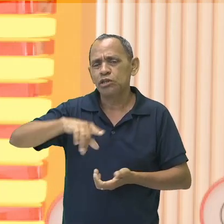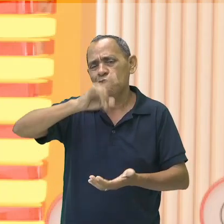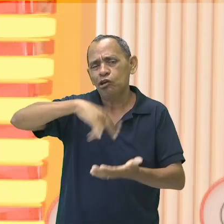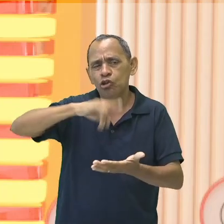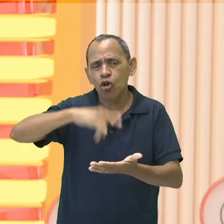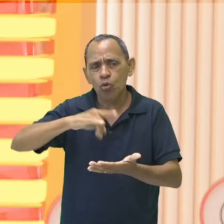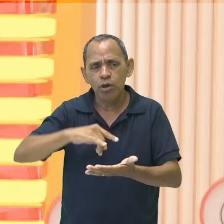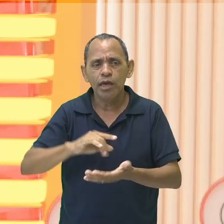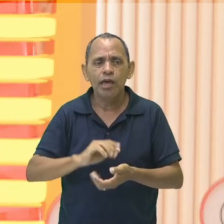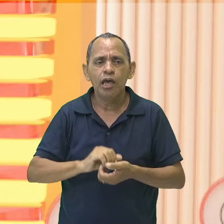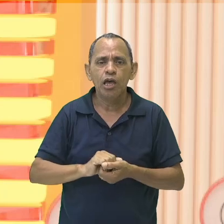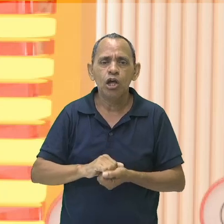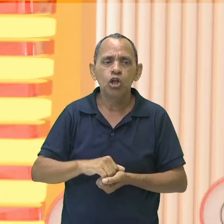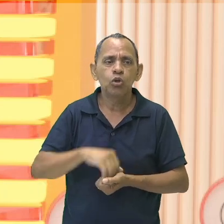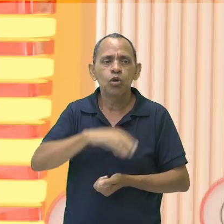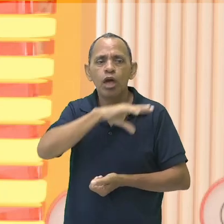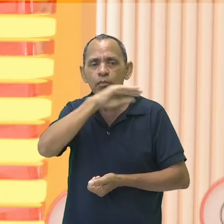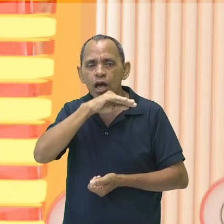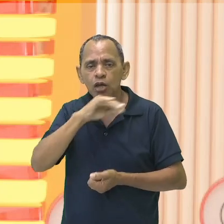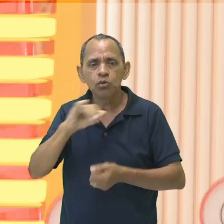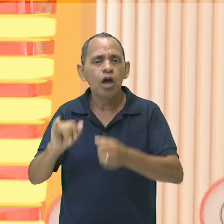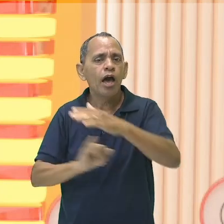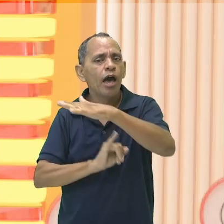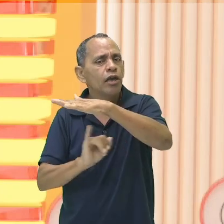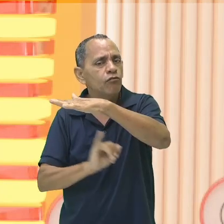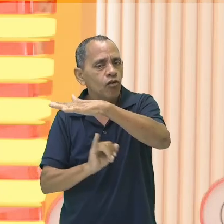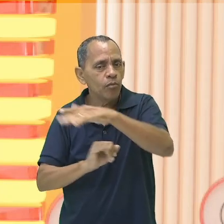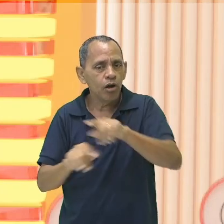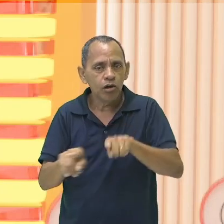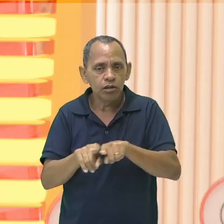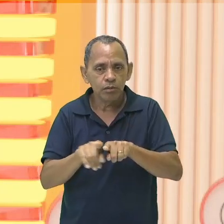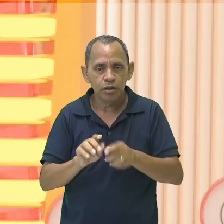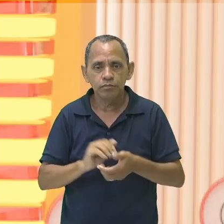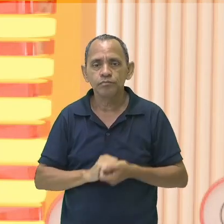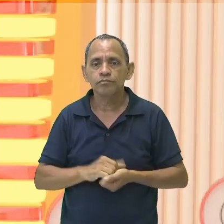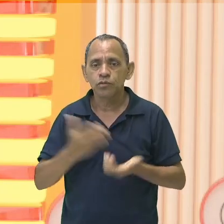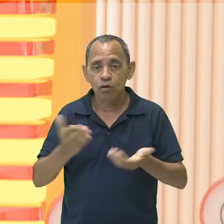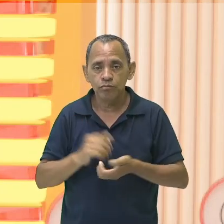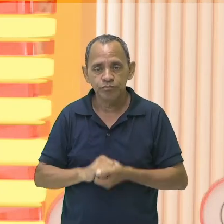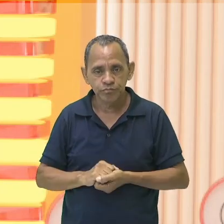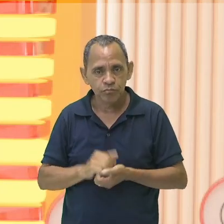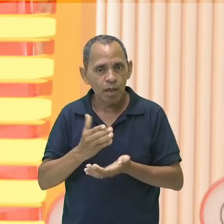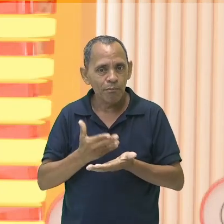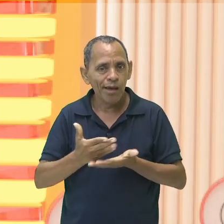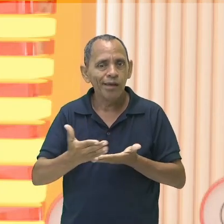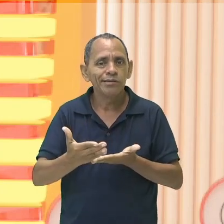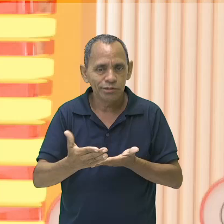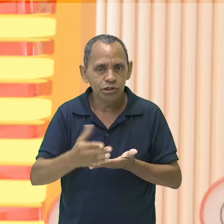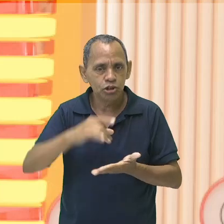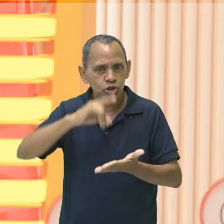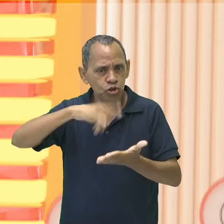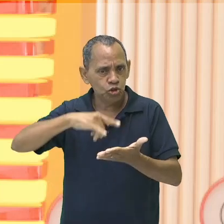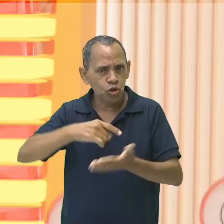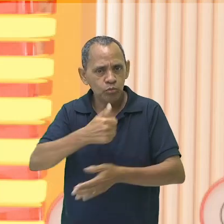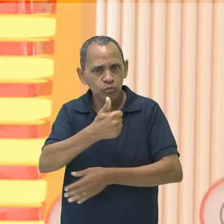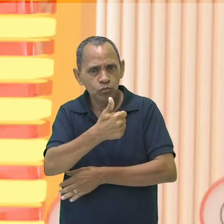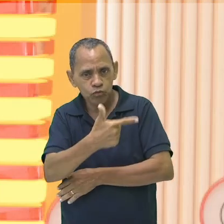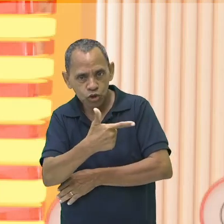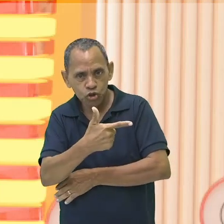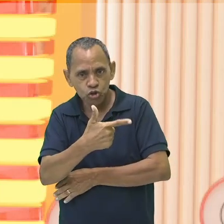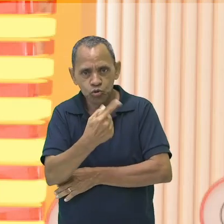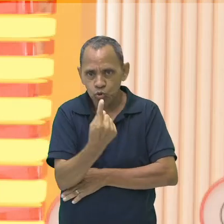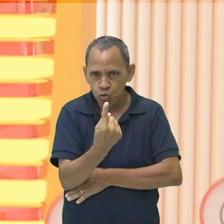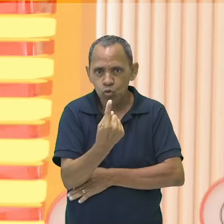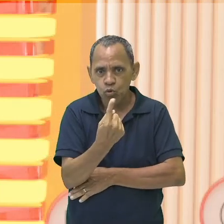documento mais formalizada, certo? Foi a partir também da Agenda 21 que a gente tem a realização de outras conferências, como,